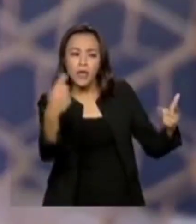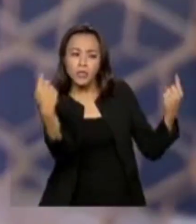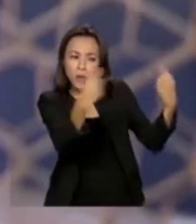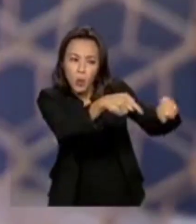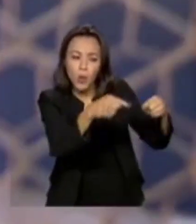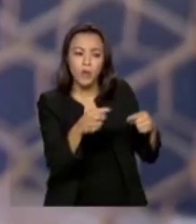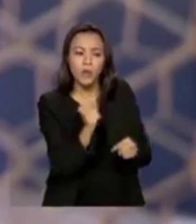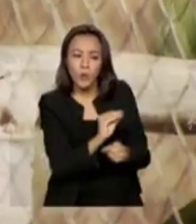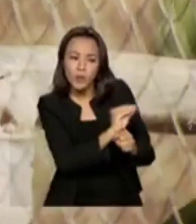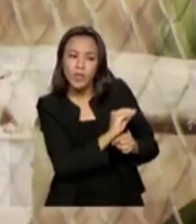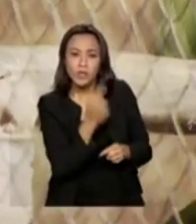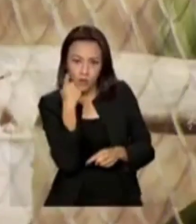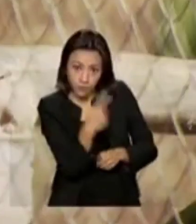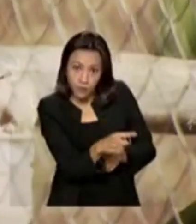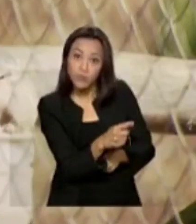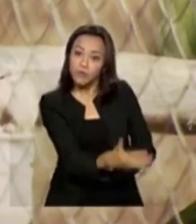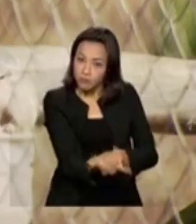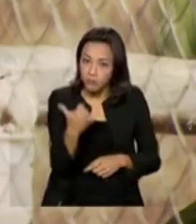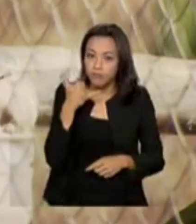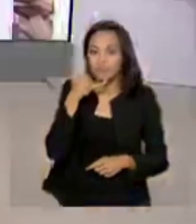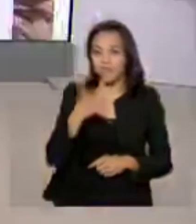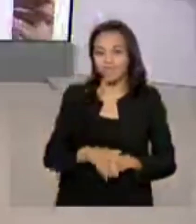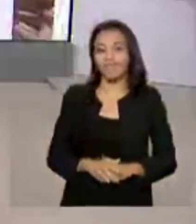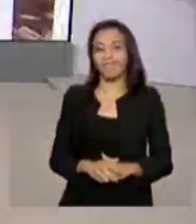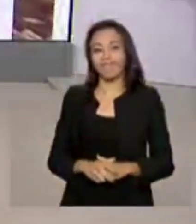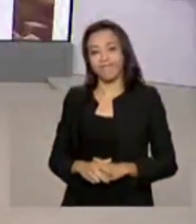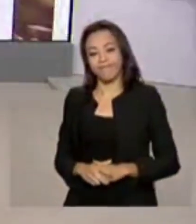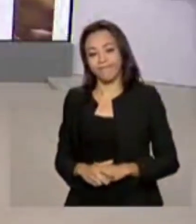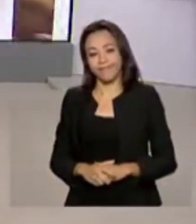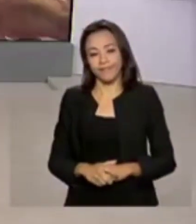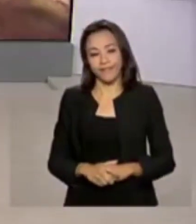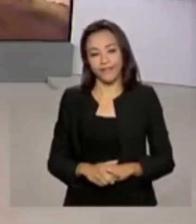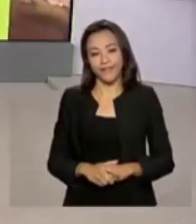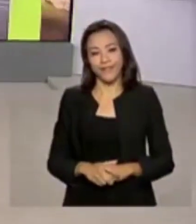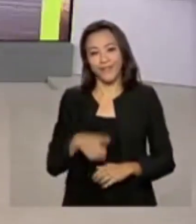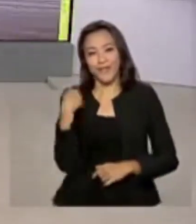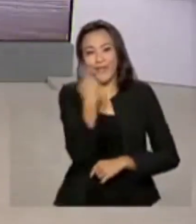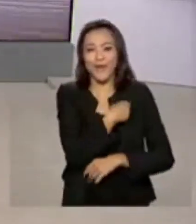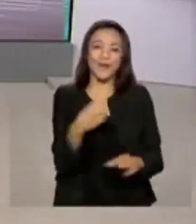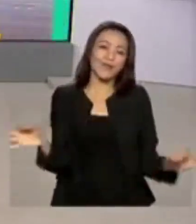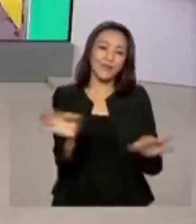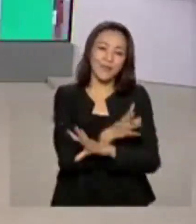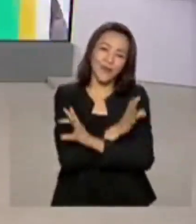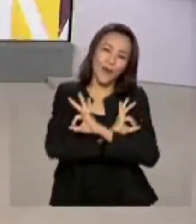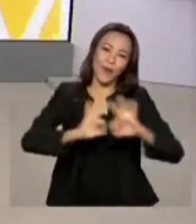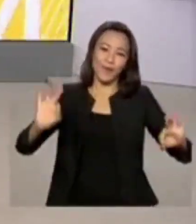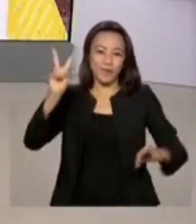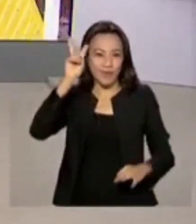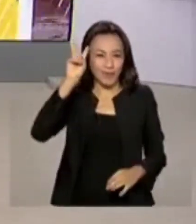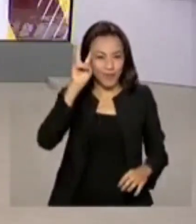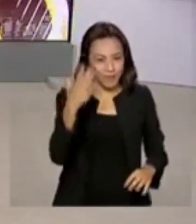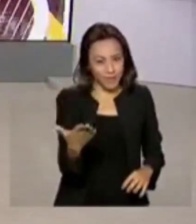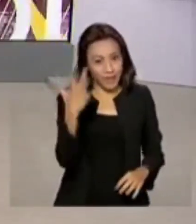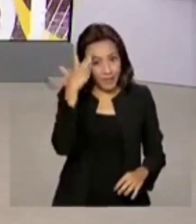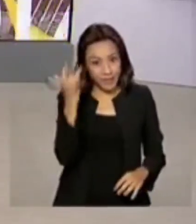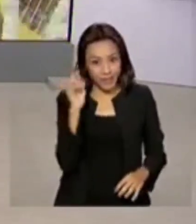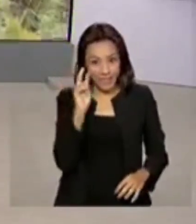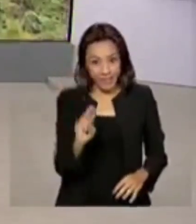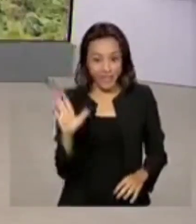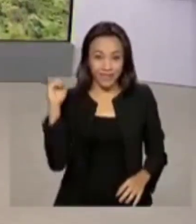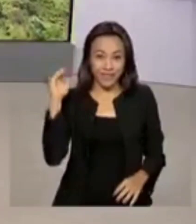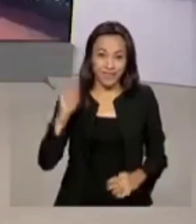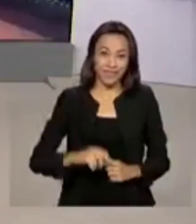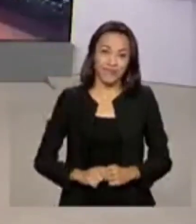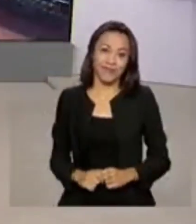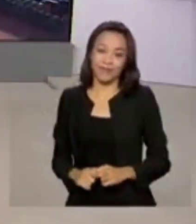animais ou qualquer outro crime, né, contra o meio ambiente. A gente fica por aqui, uma ótima segunda-feira para você. Nos vemos amanhã. Até lá.